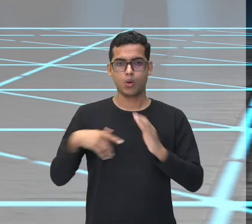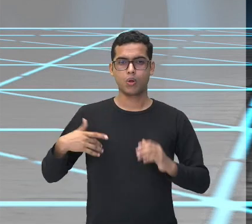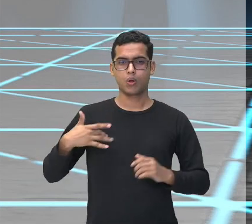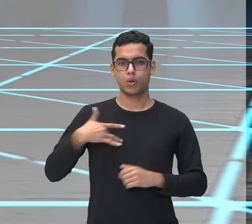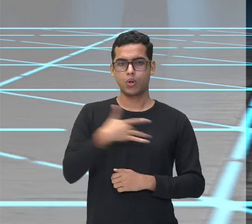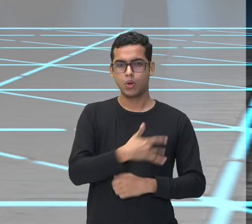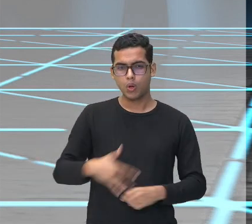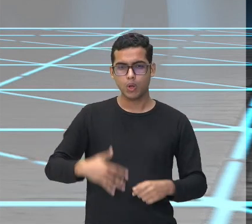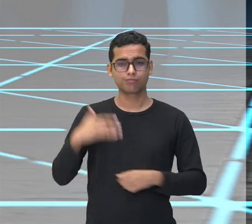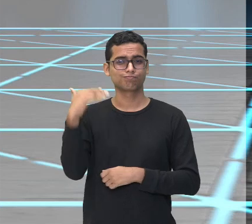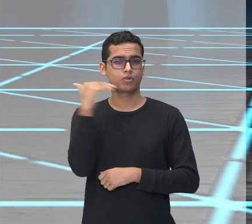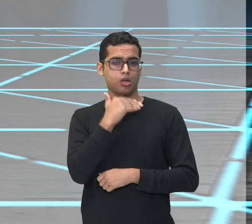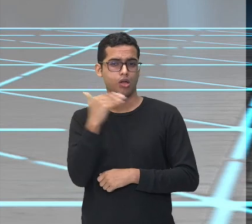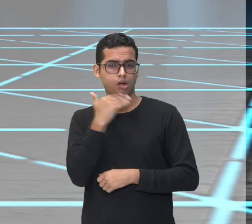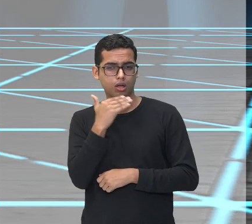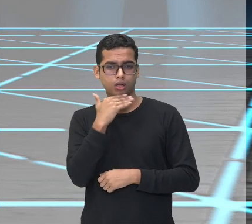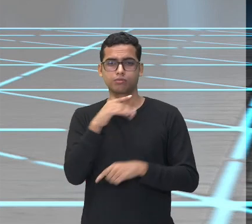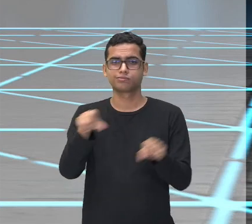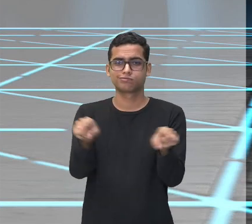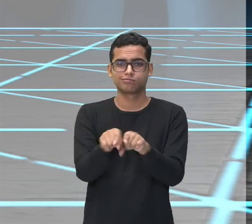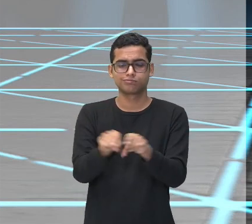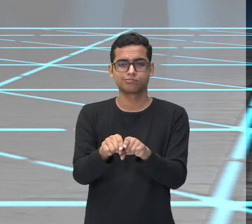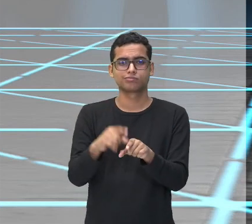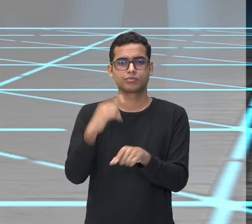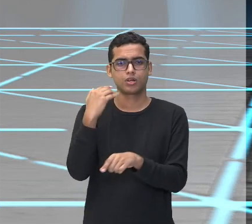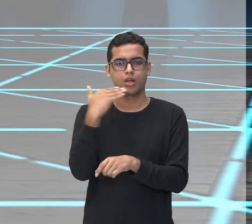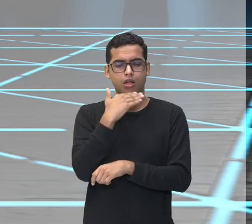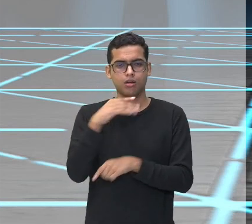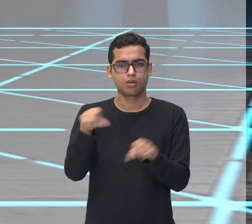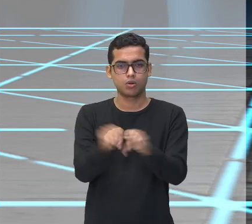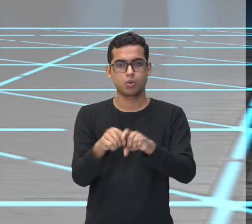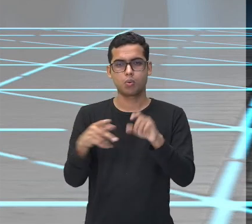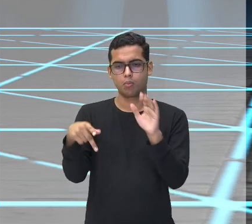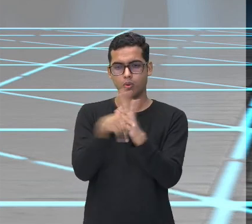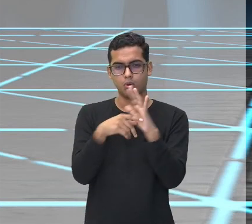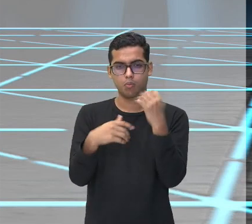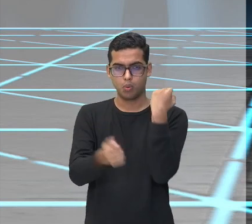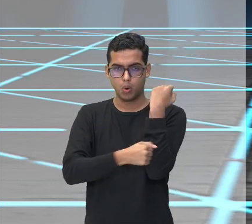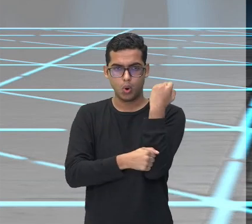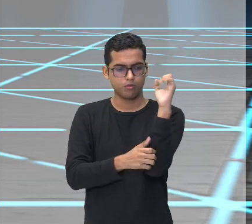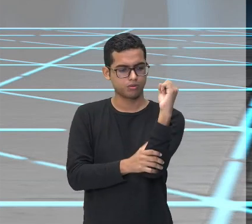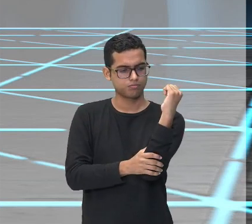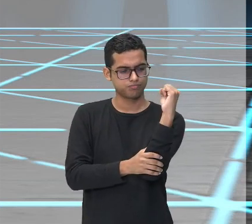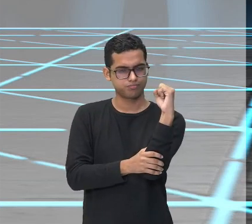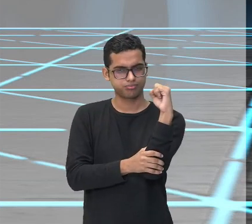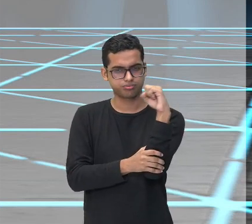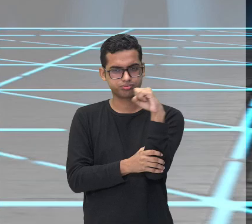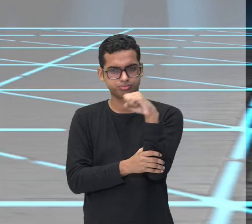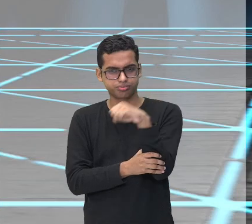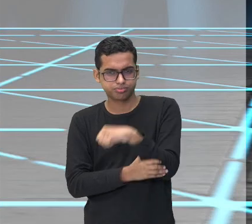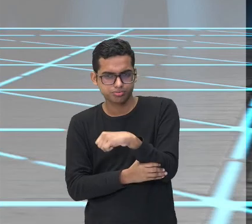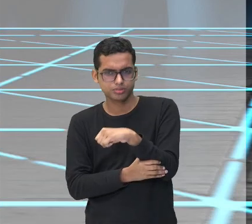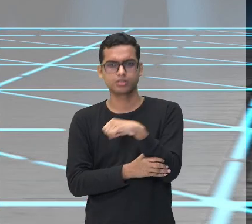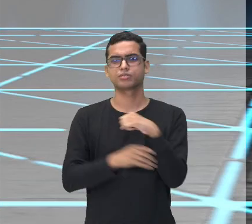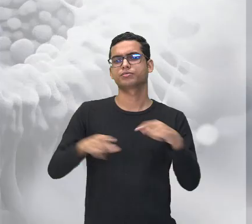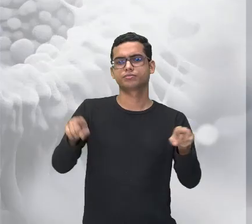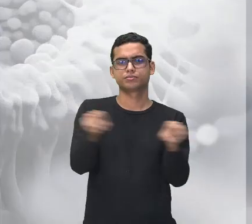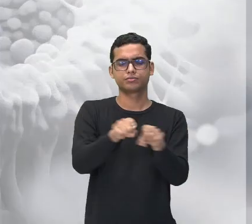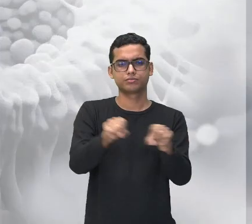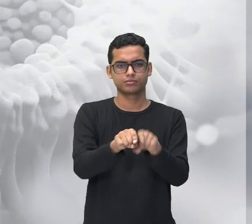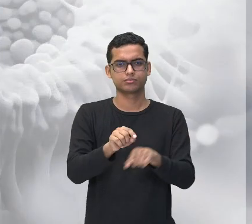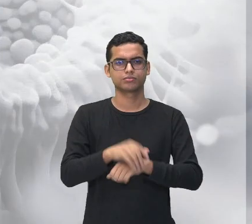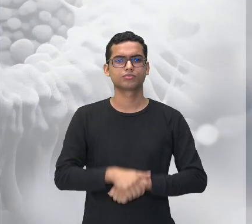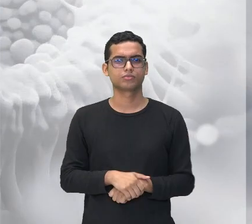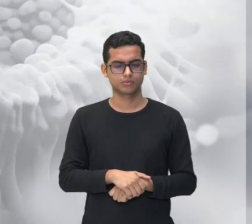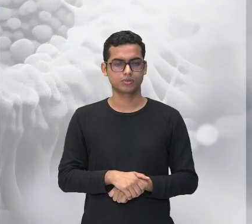deformados, se tornando mais tortos, e ocorre um sério risco de sofrer fraturas com mais facilidade. Agora, falando sobre o